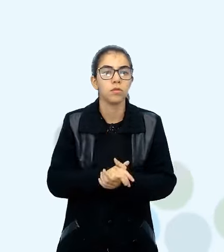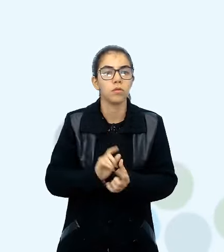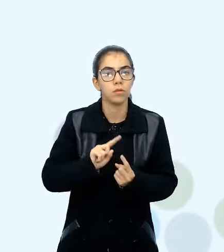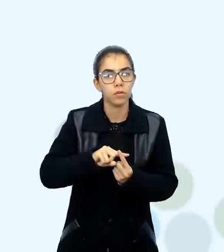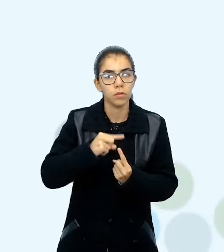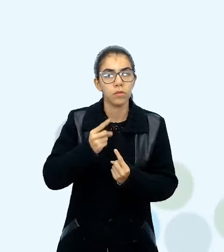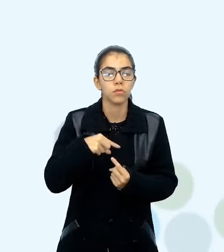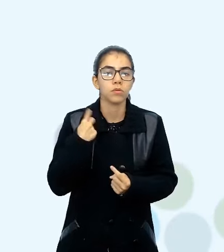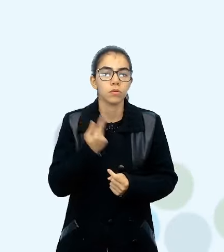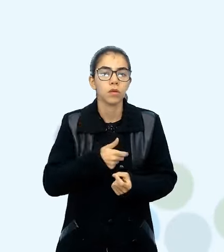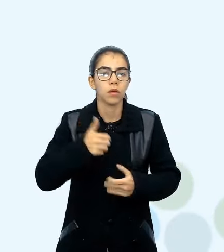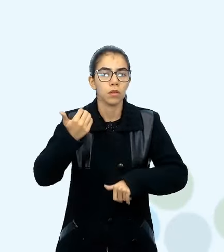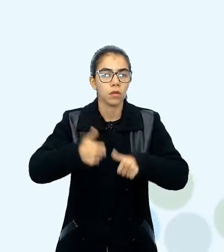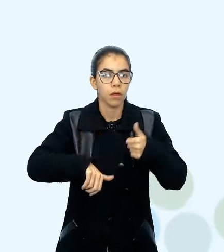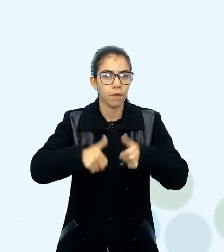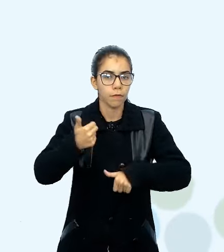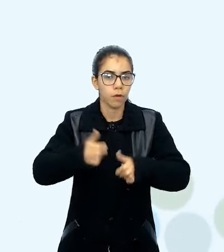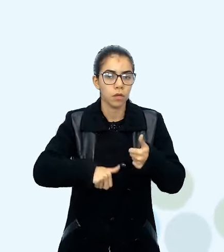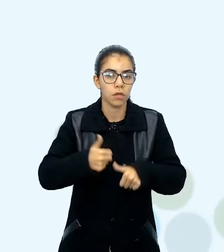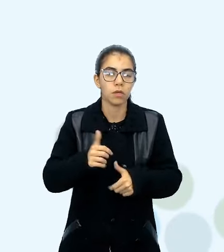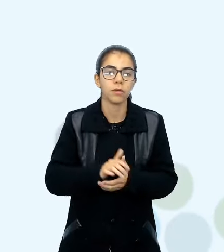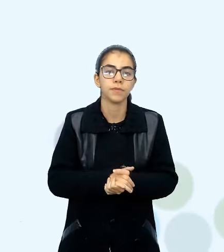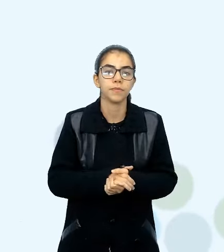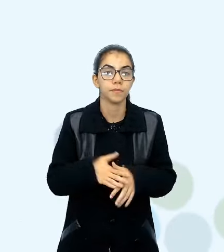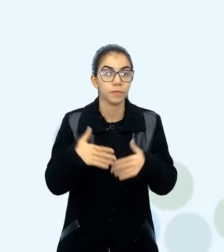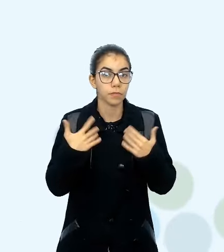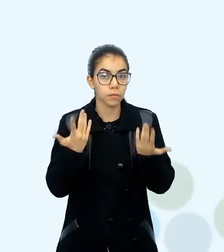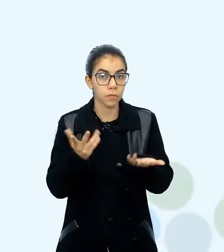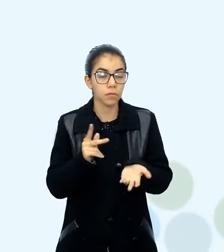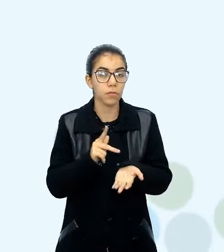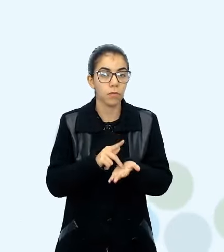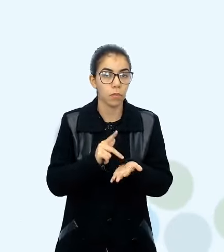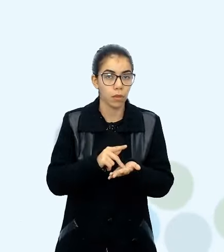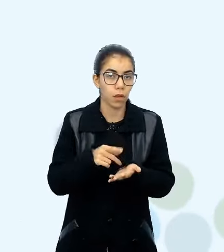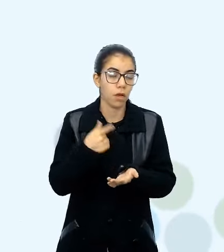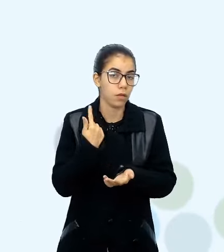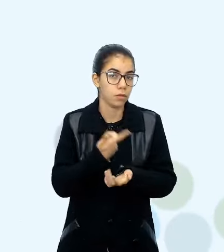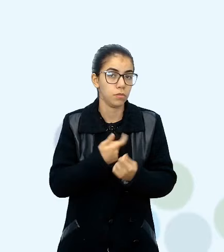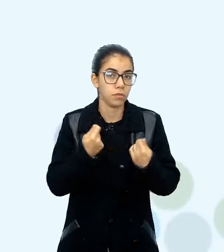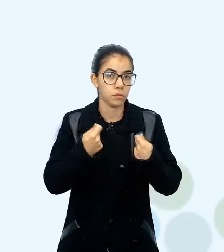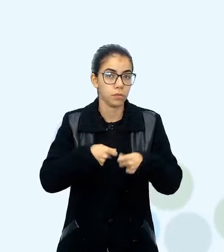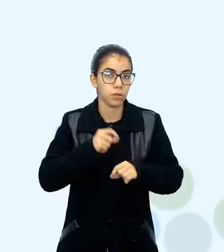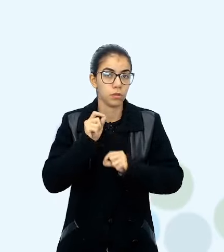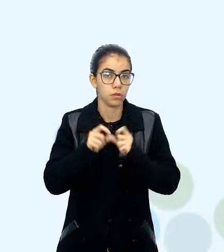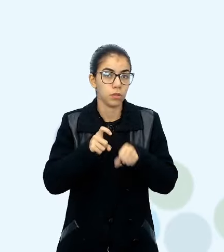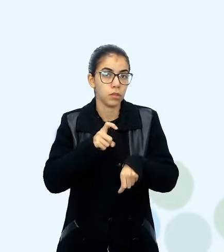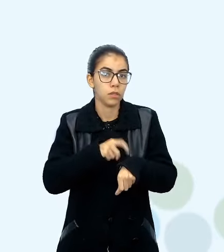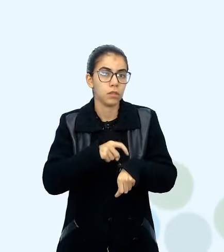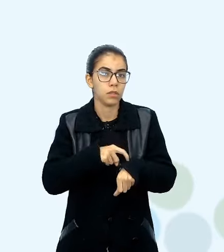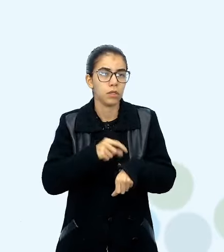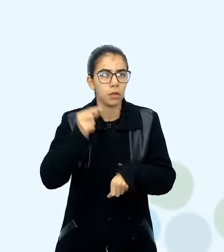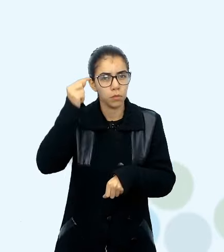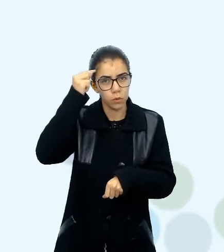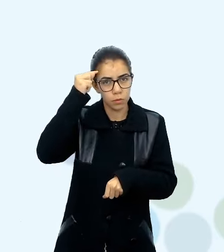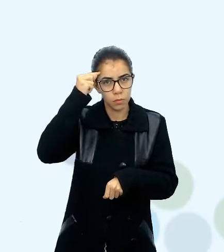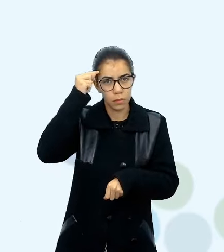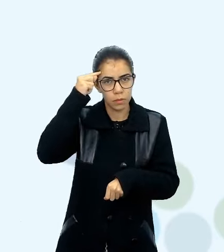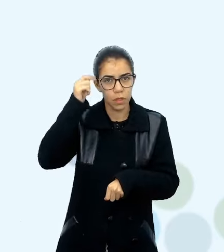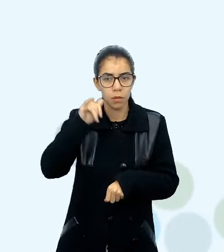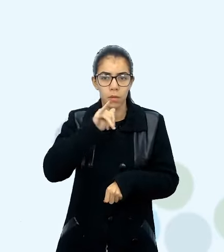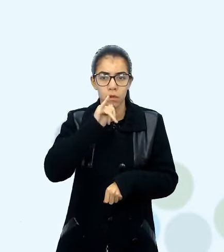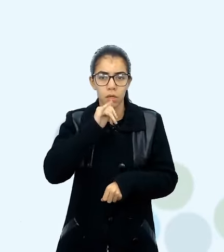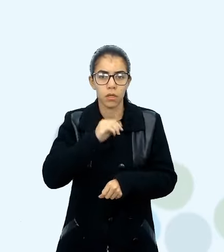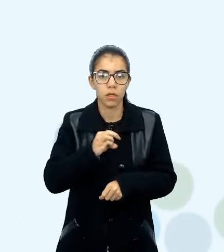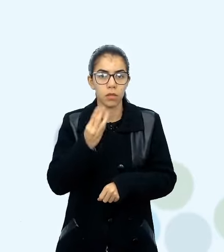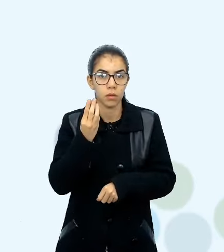gente avalia, porque realmente não dá. Então, na verdade, a gente tem que ter esse tempo de pensar que não dá, tenho